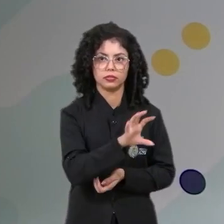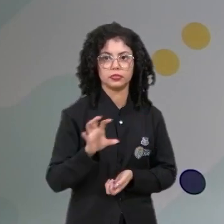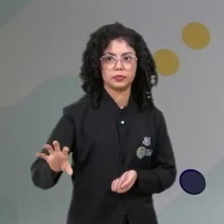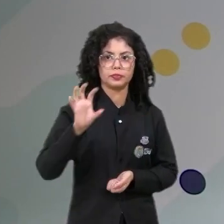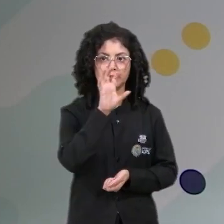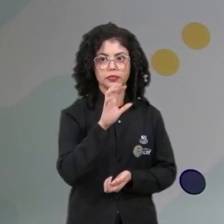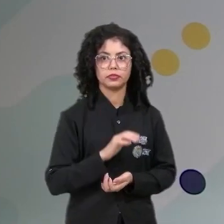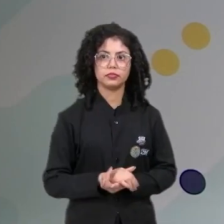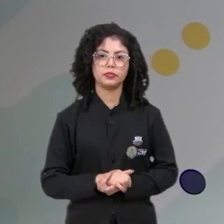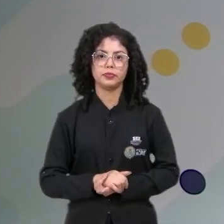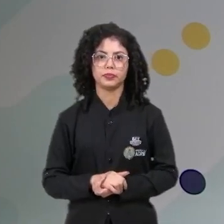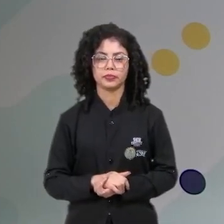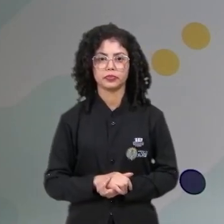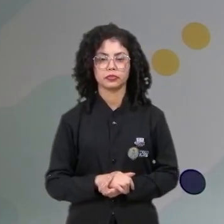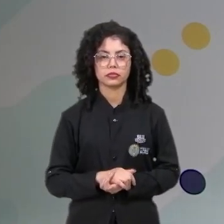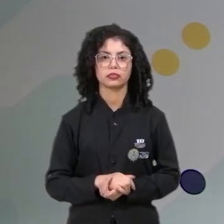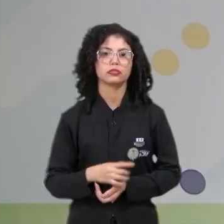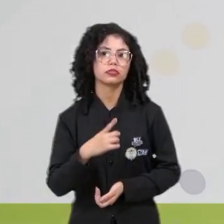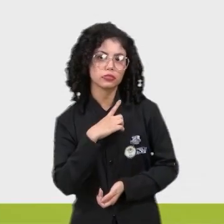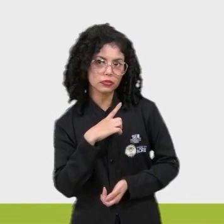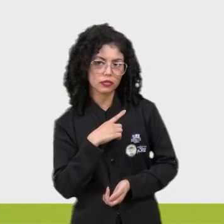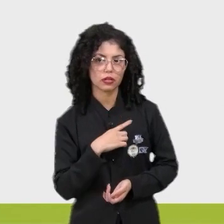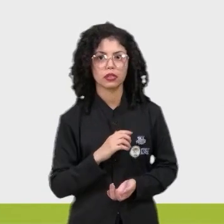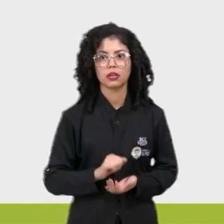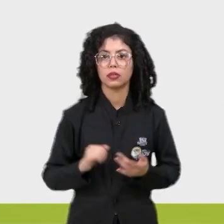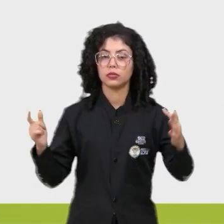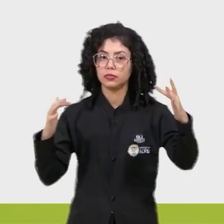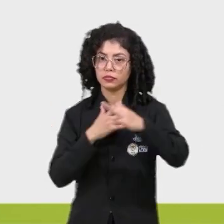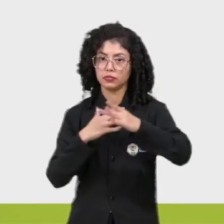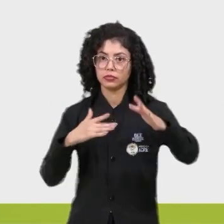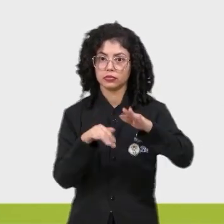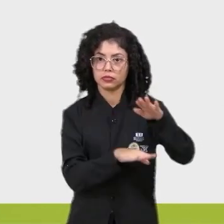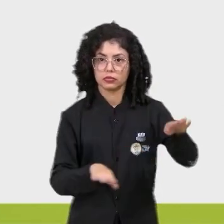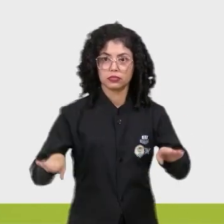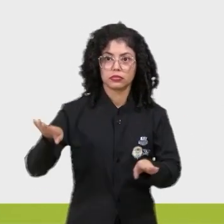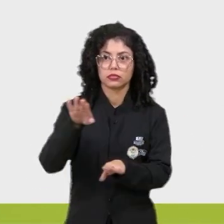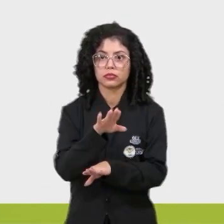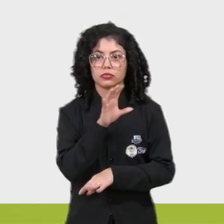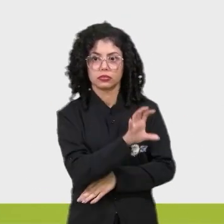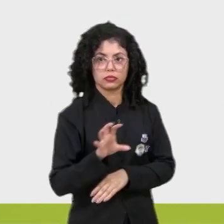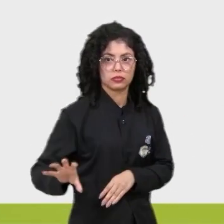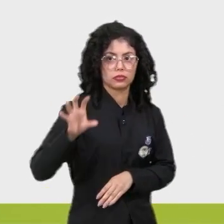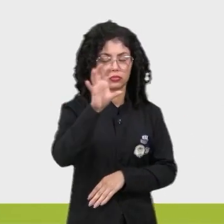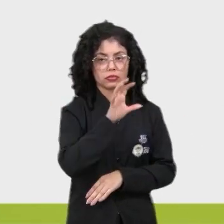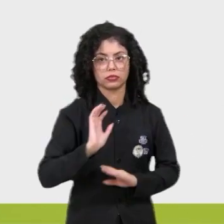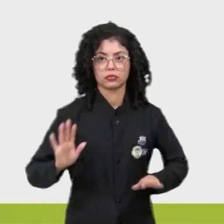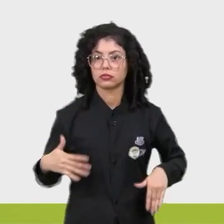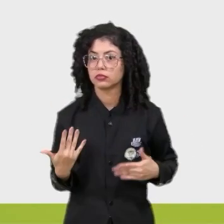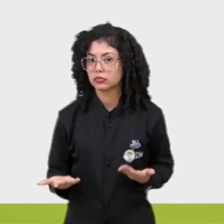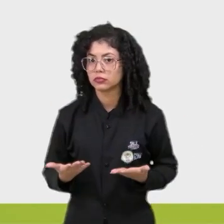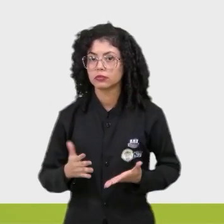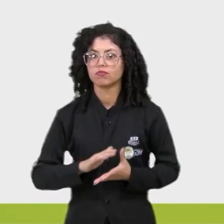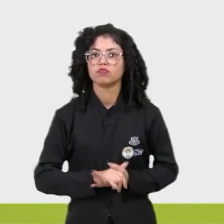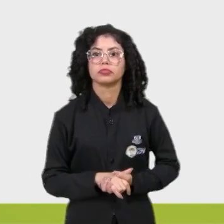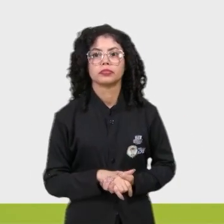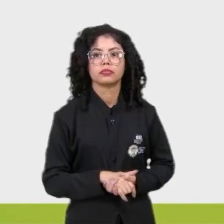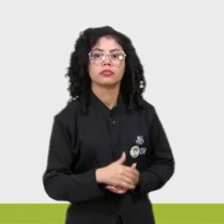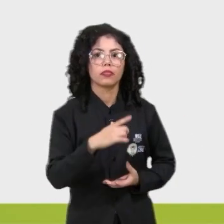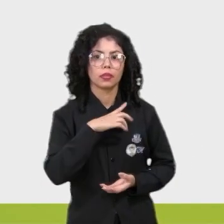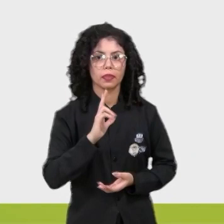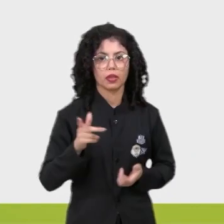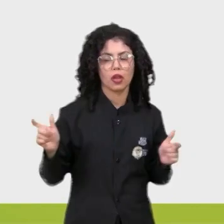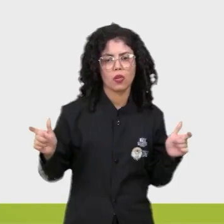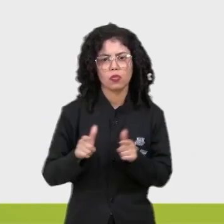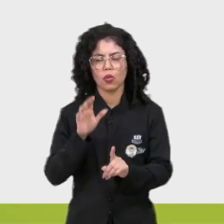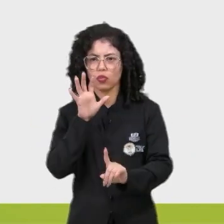regional. E nós temos centros sub-regionais, tá? Quais são os centros sub-regionais? Exercem a